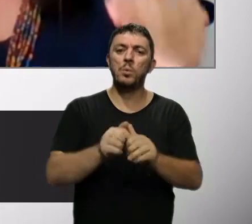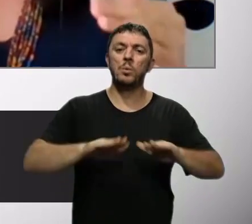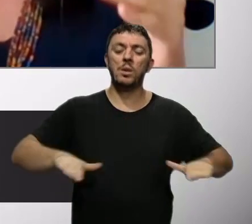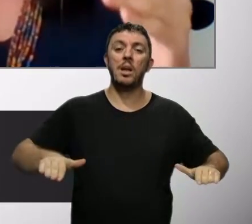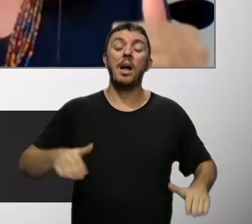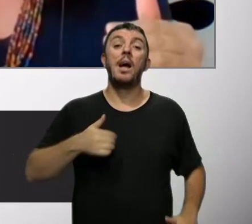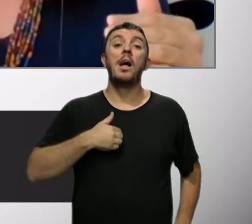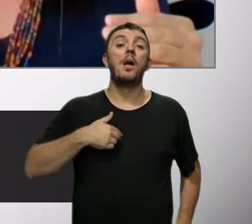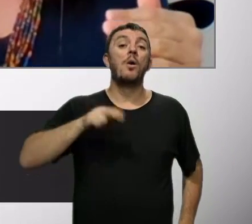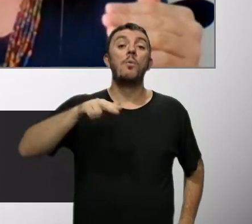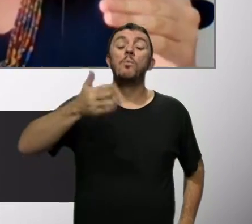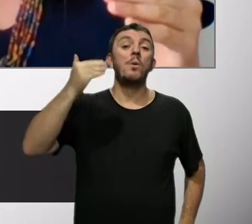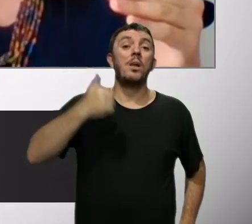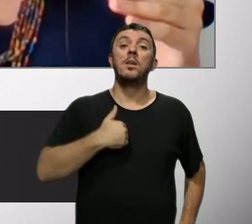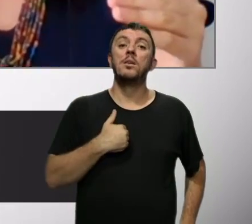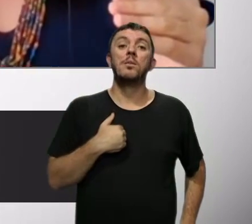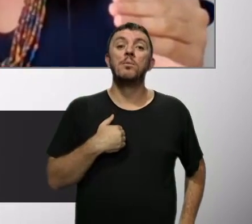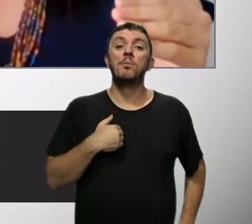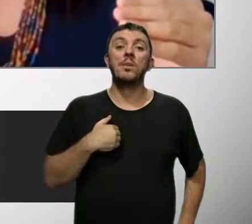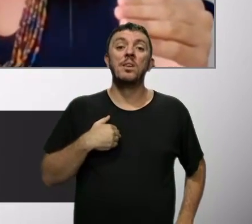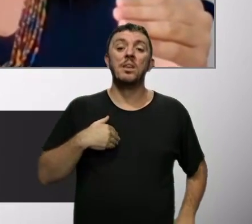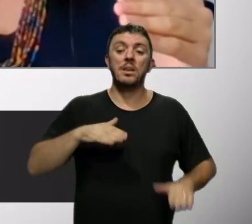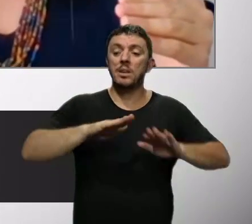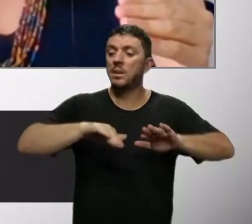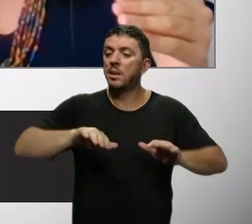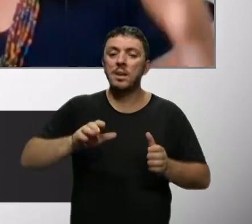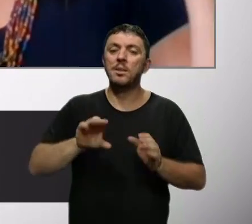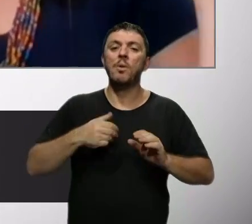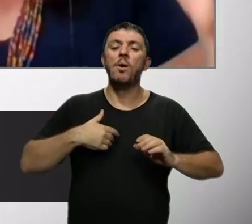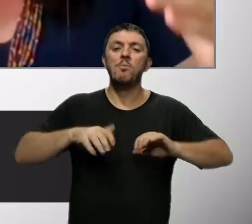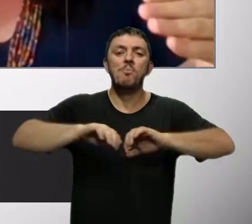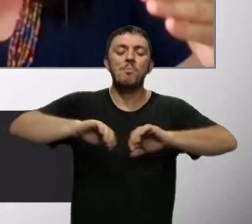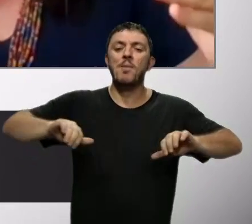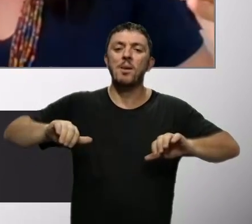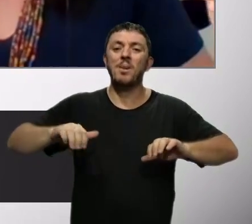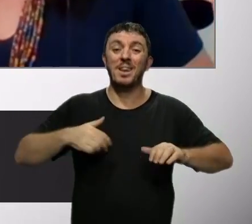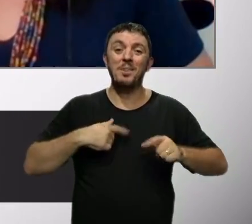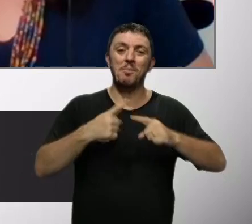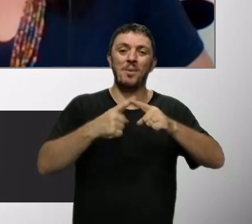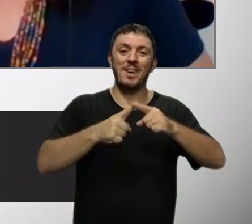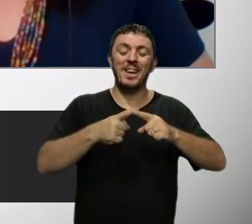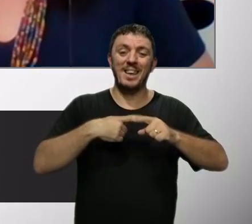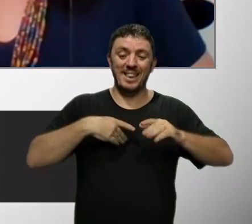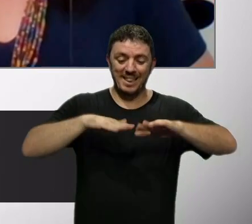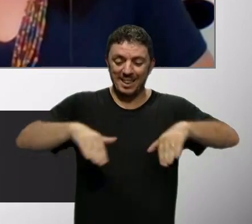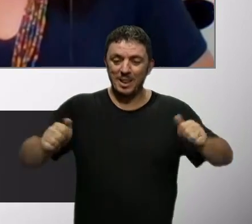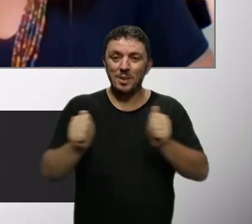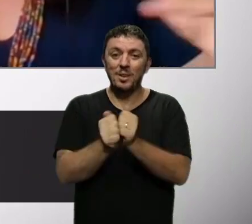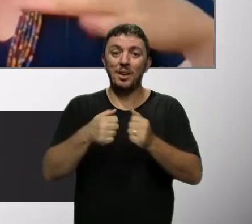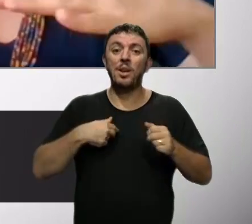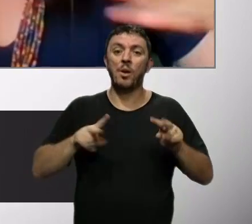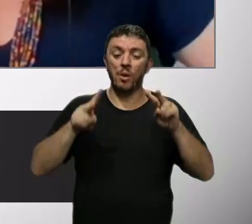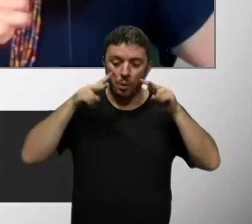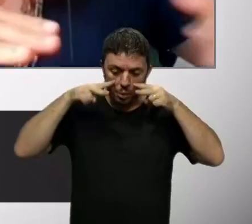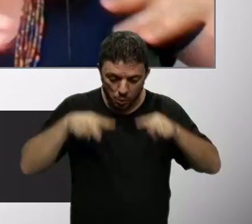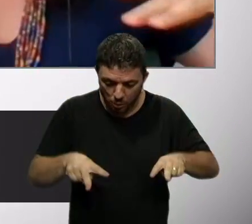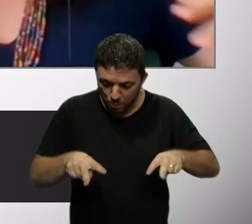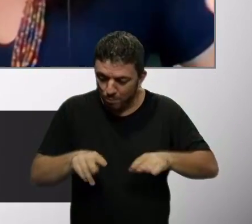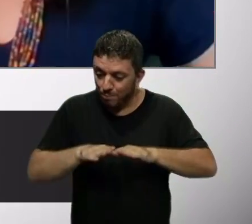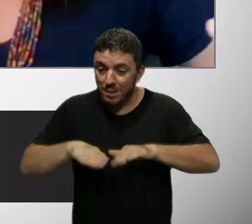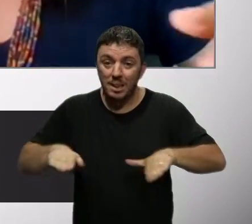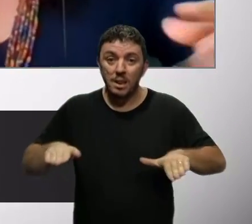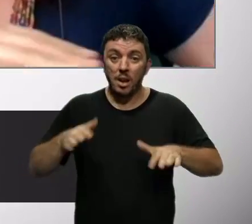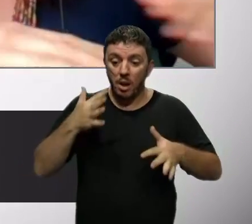ido pro parque sem as crianças. E quando eu vou com as crianças, eu fico o tempo inteiro olhando para baixo, né? Porque eu tô ali